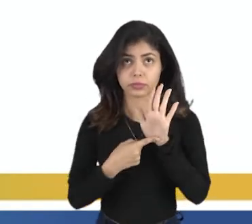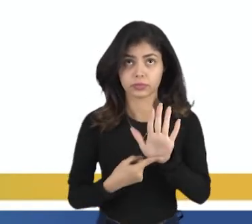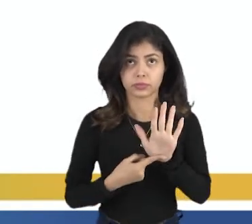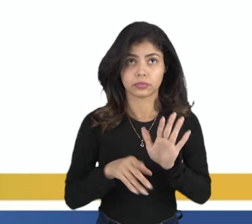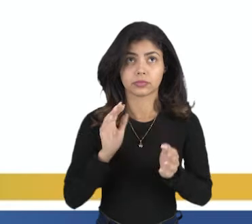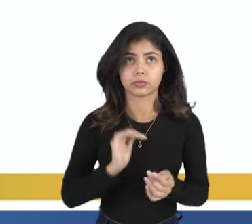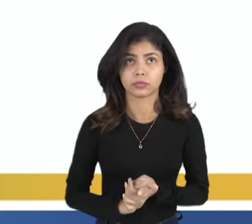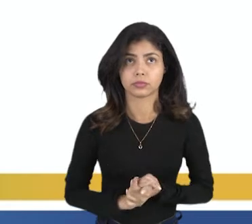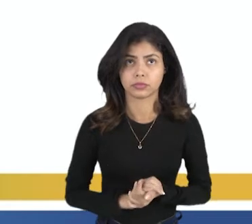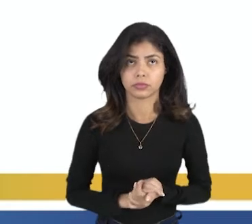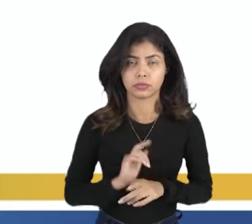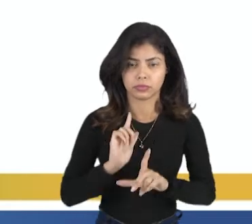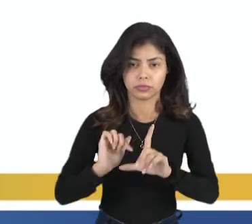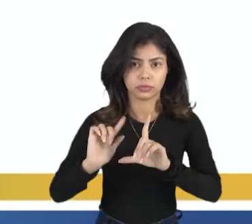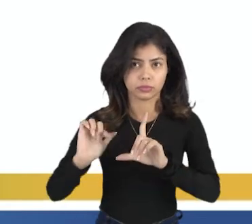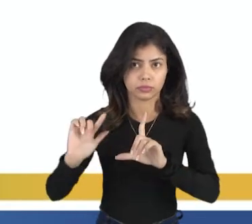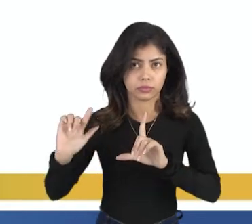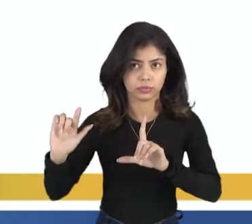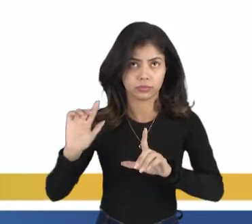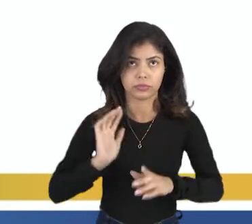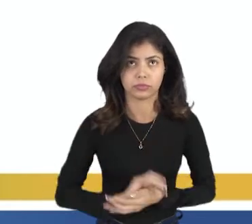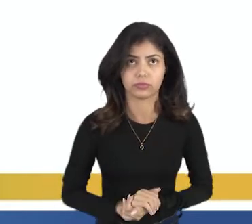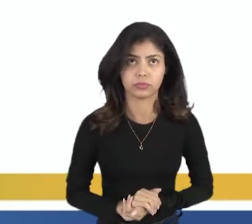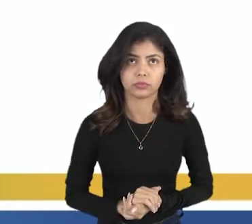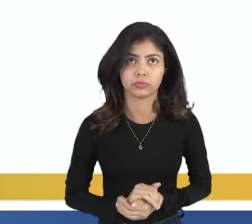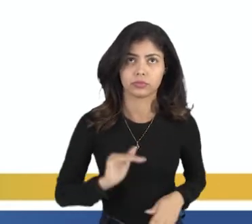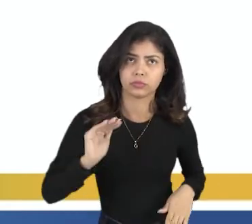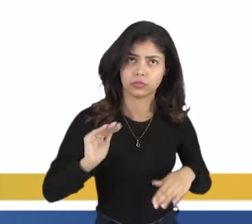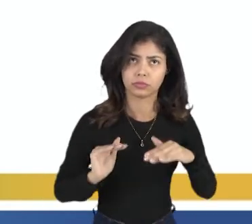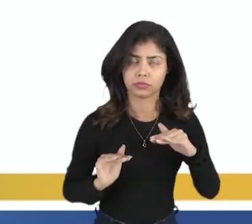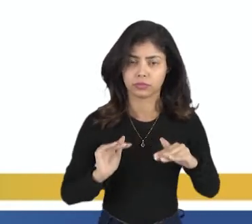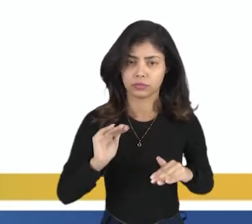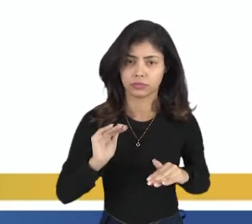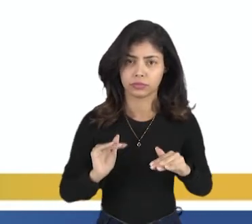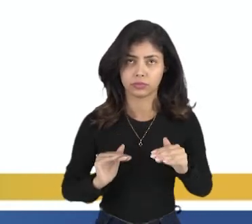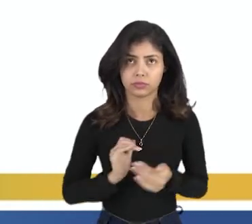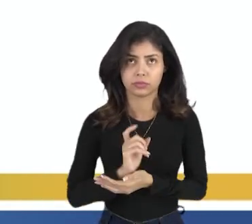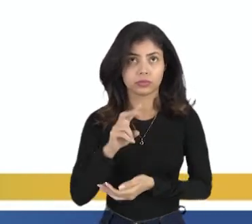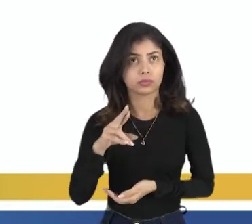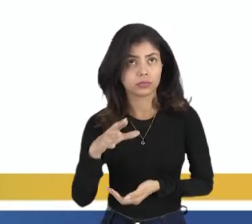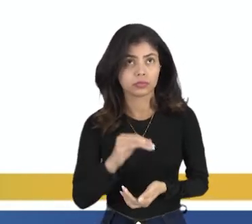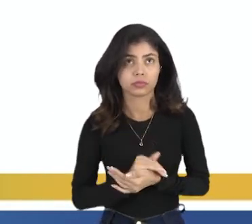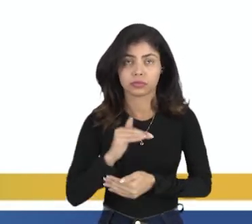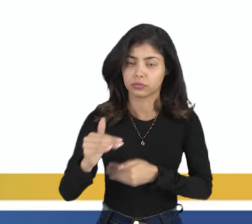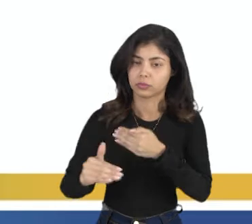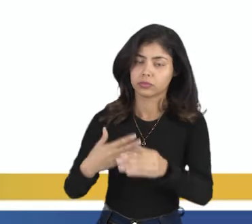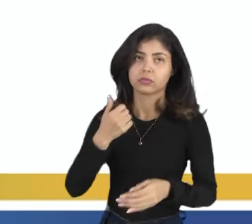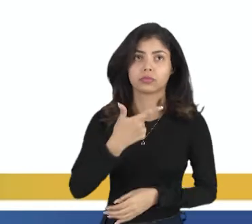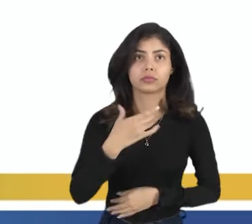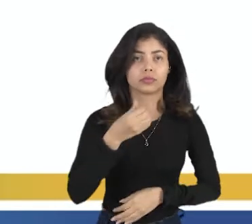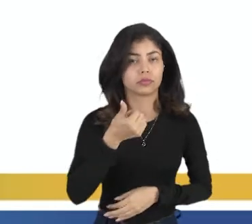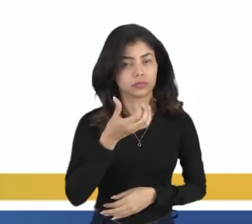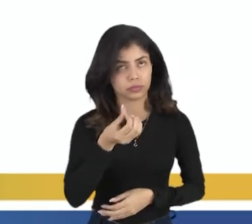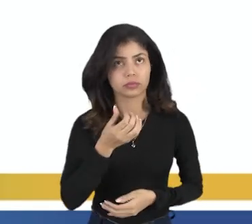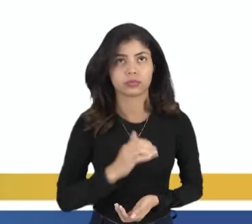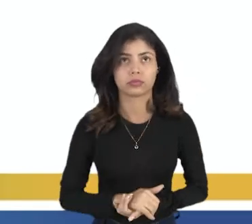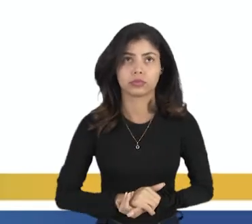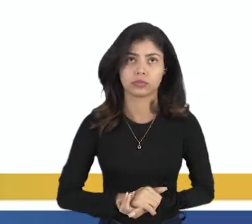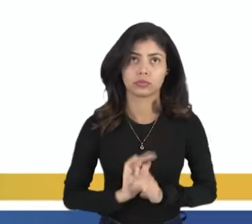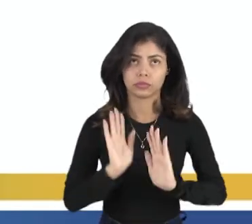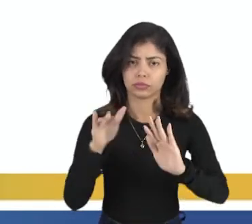Café apresentou o seguinte gráfico em seu balanço de lucro ao longo do ano